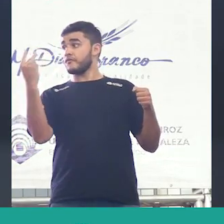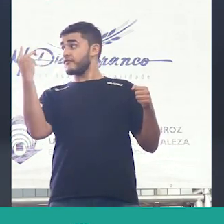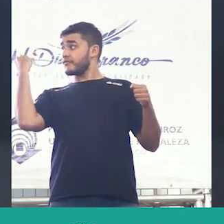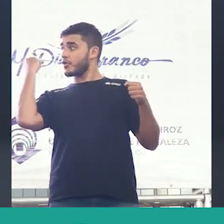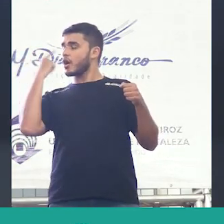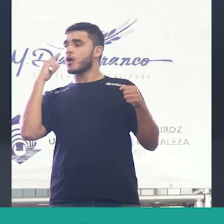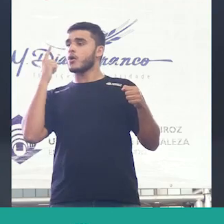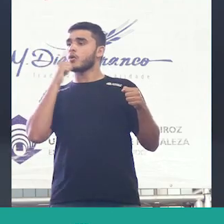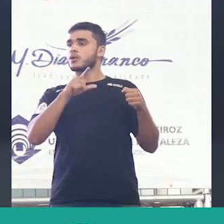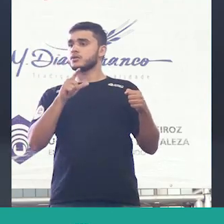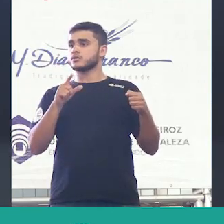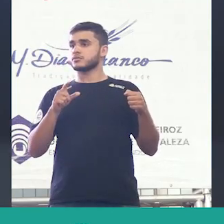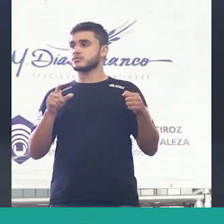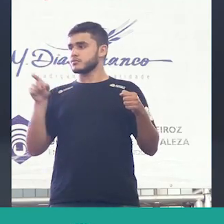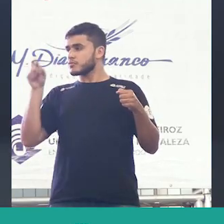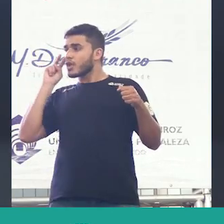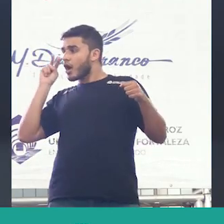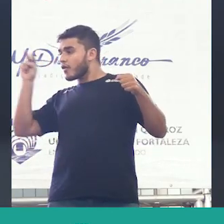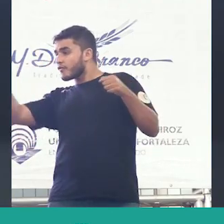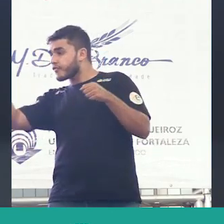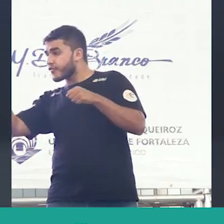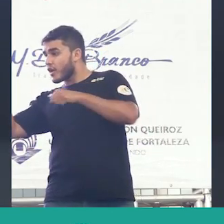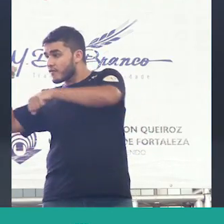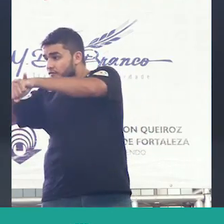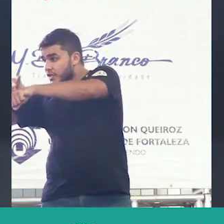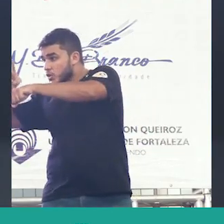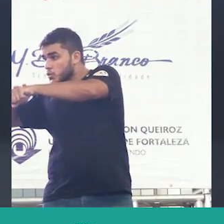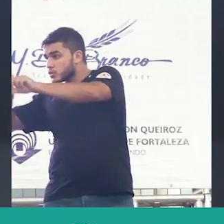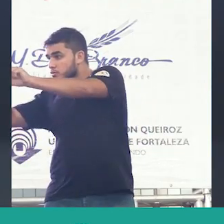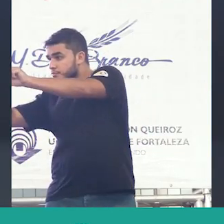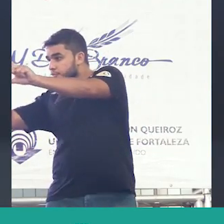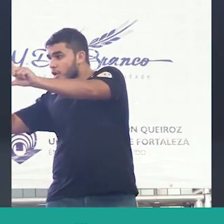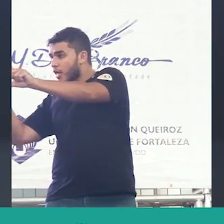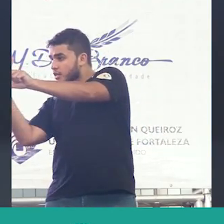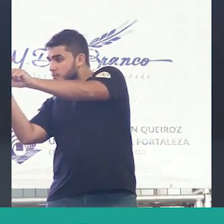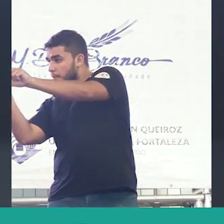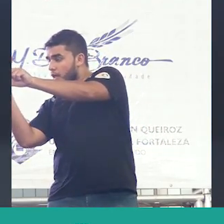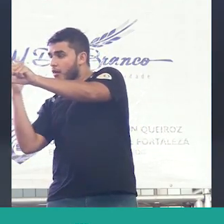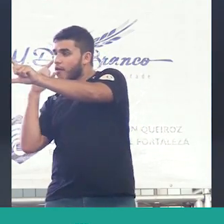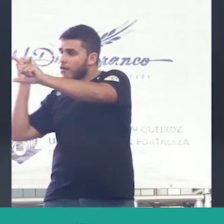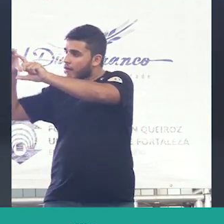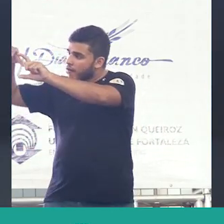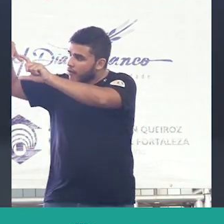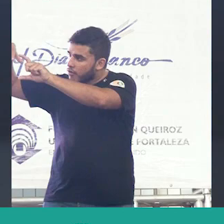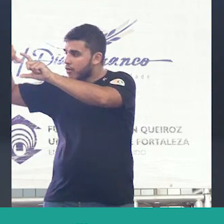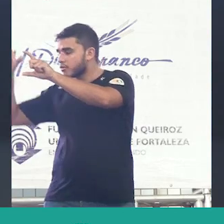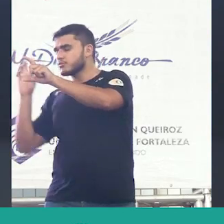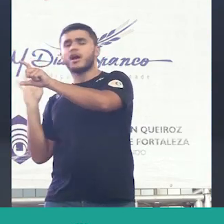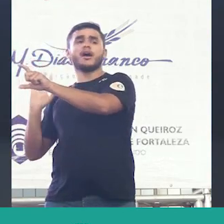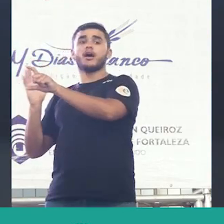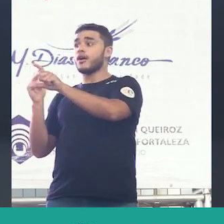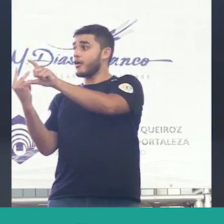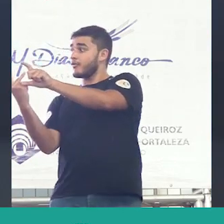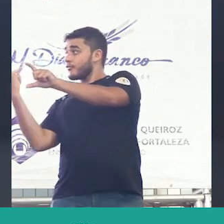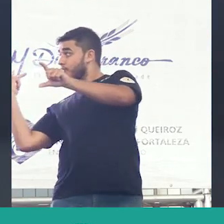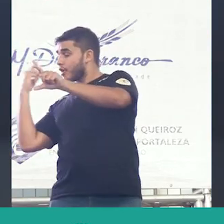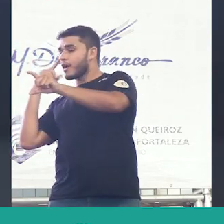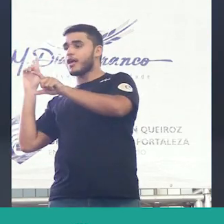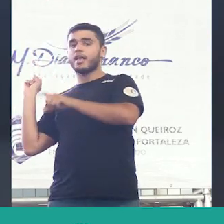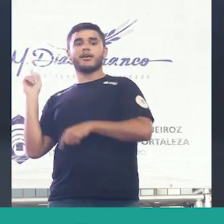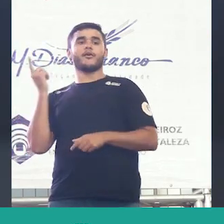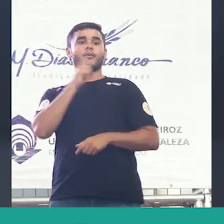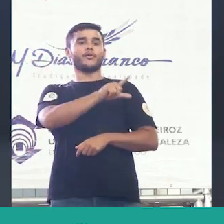imagem do carro. Eu não vejo aquele espelho. Eu estou sendo claro o que eu estou falando? Ou seja, reflexão